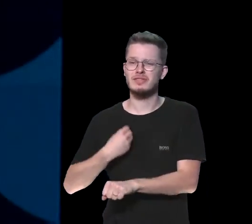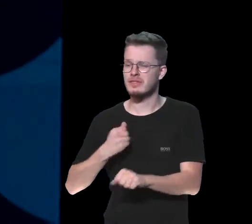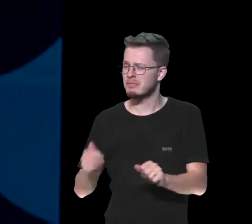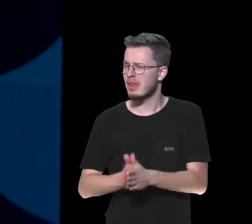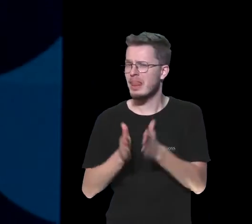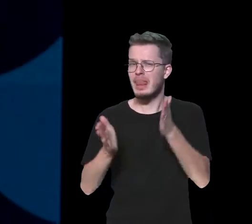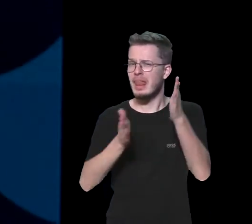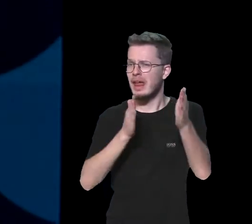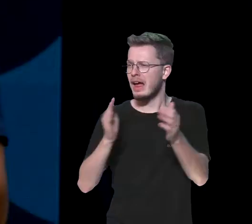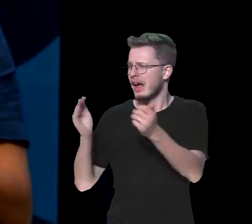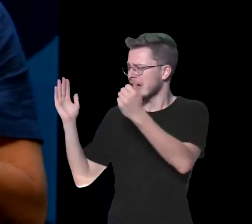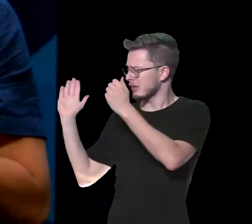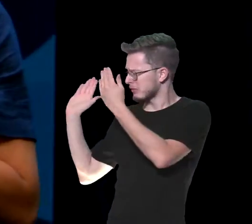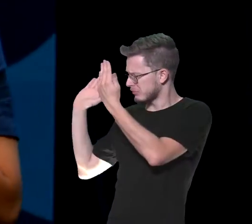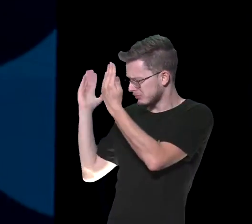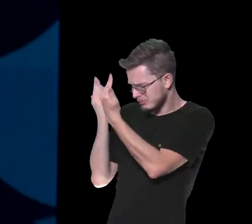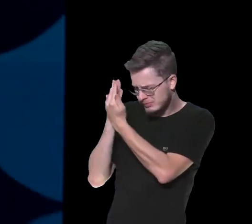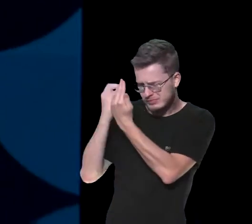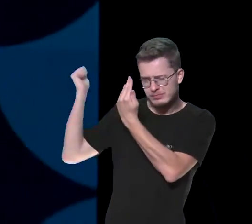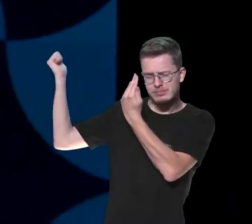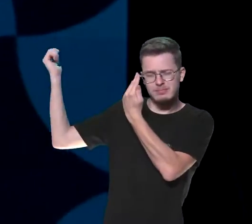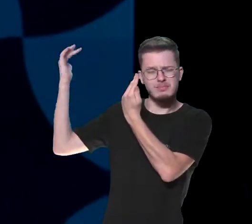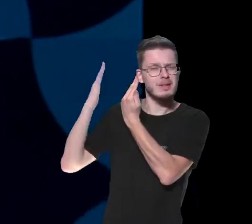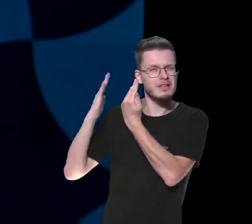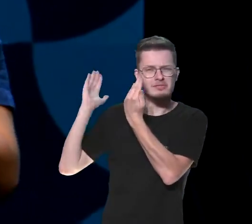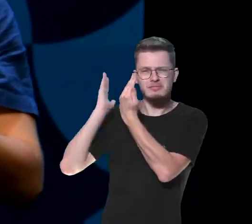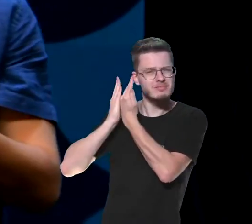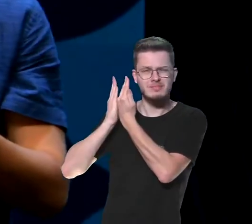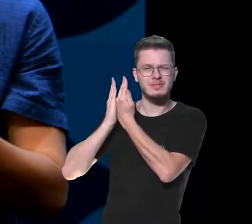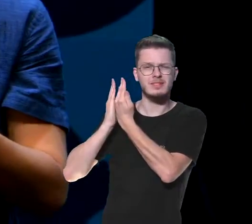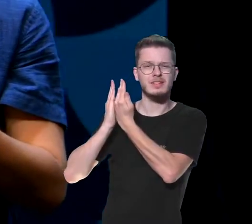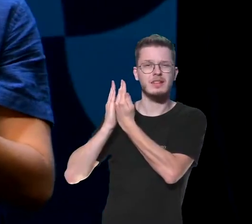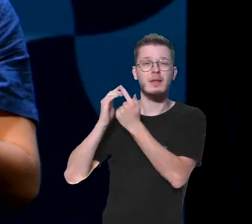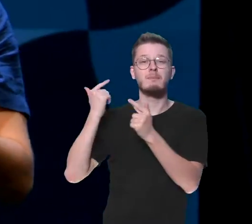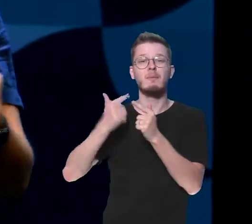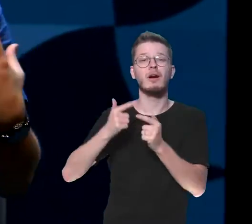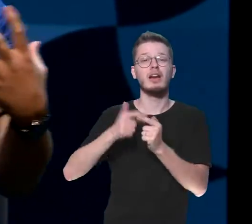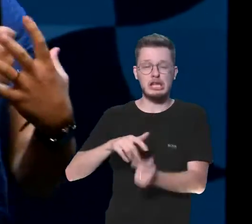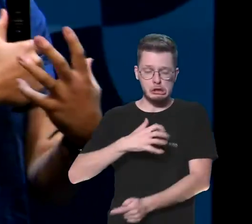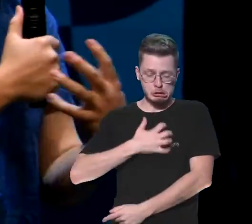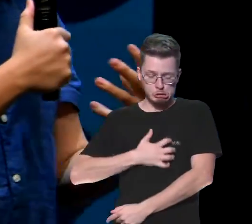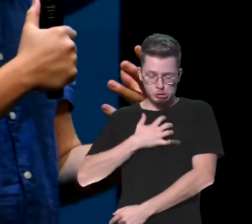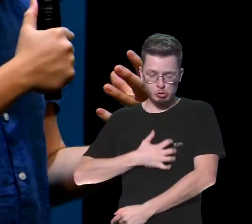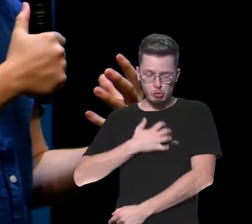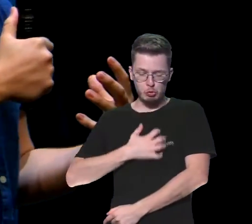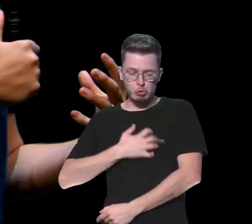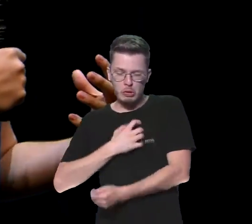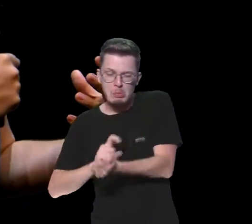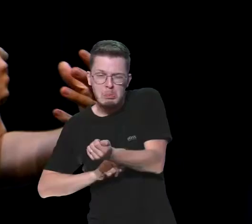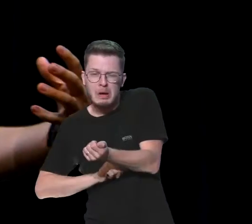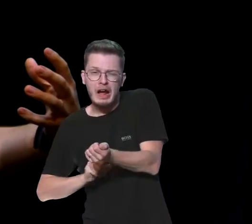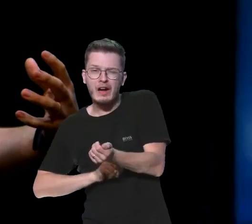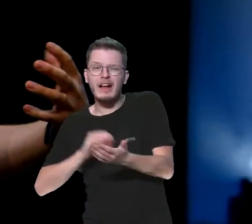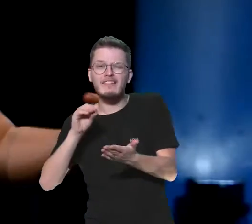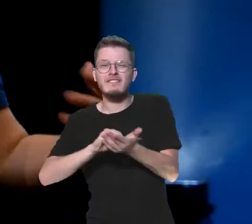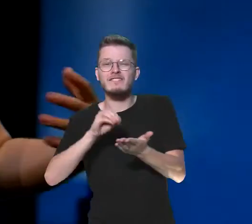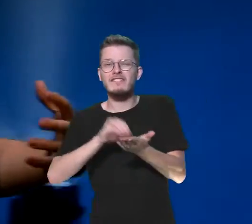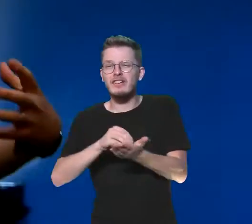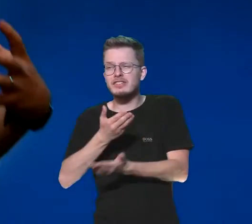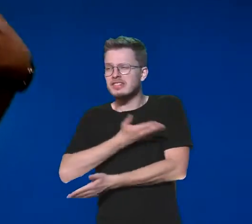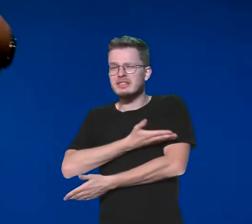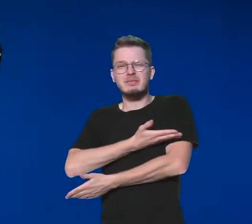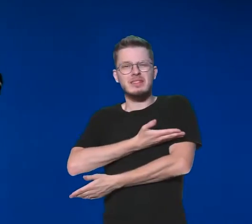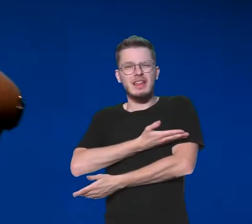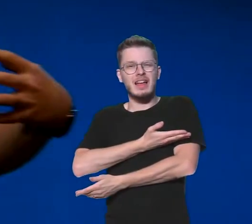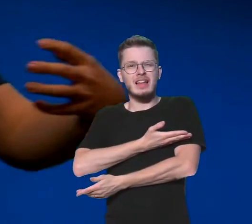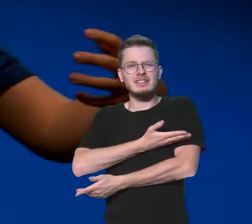retidas. Porque o rancor, a mágoa, a inimizade, está fazendo